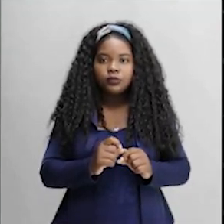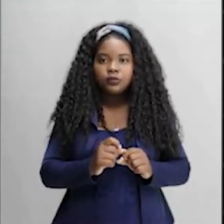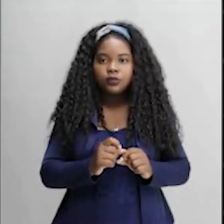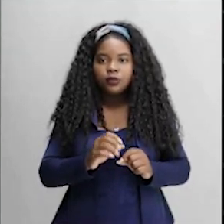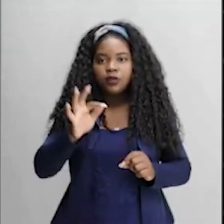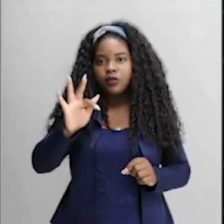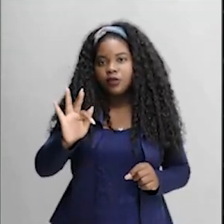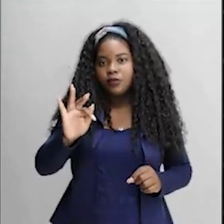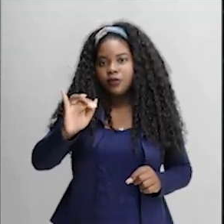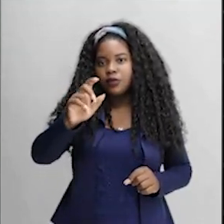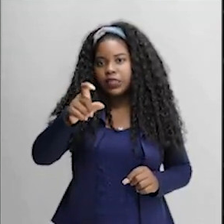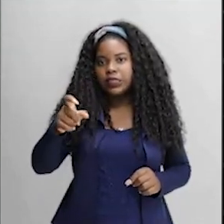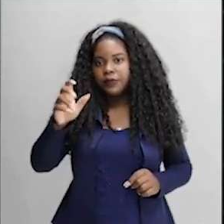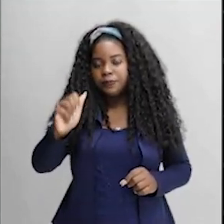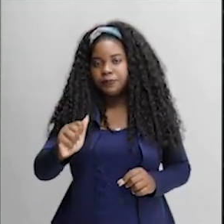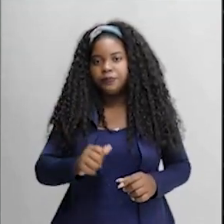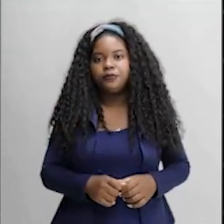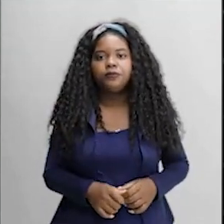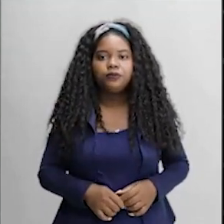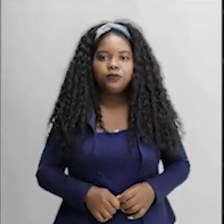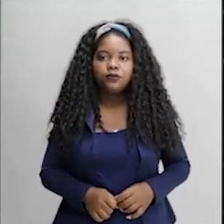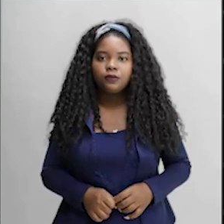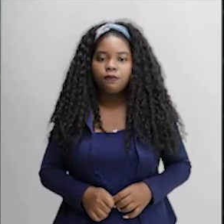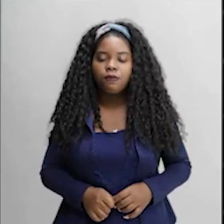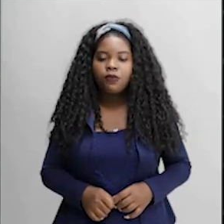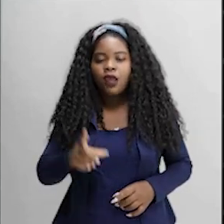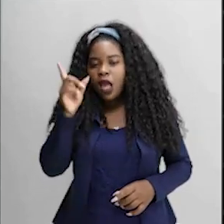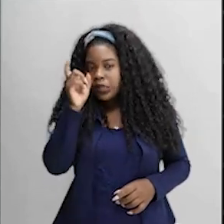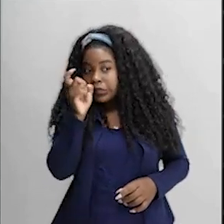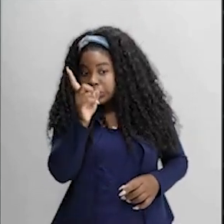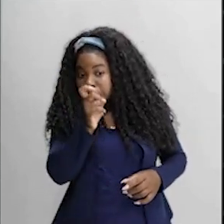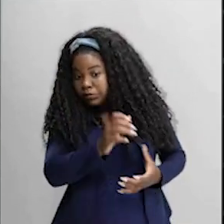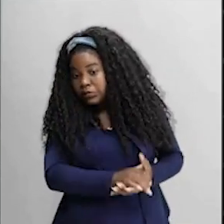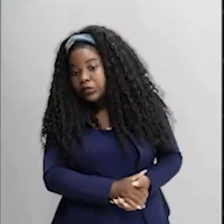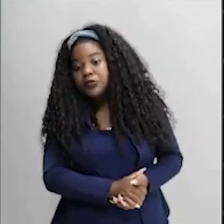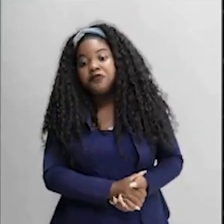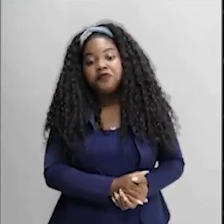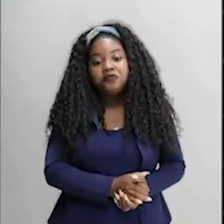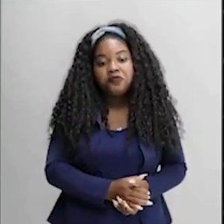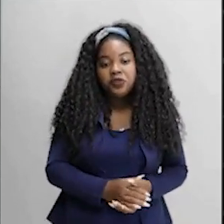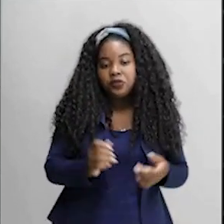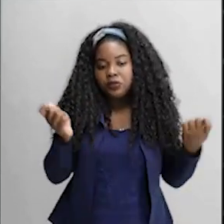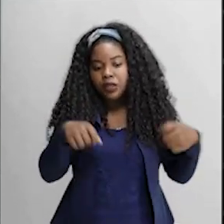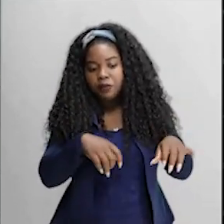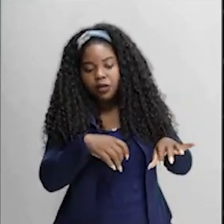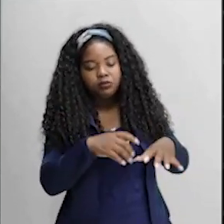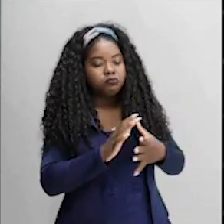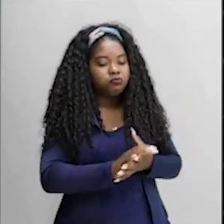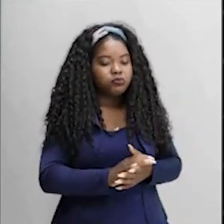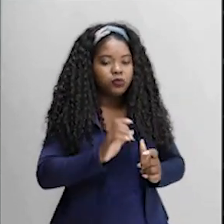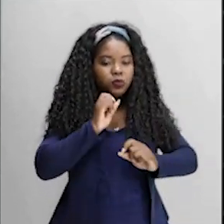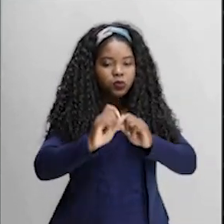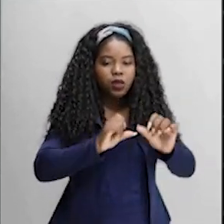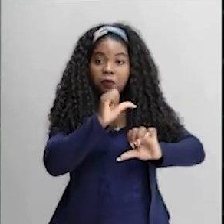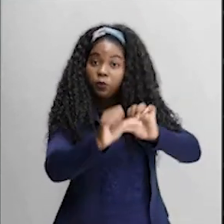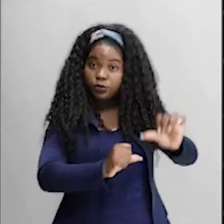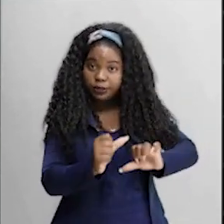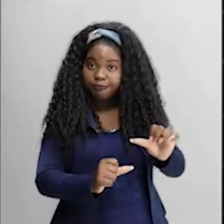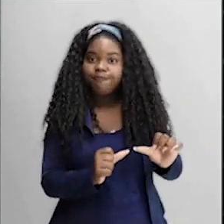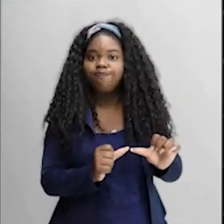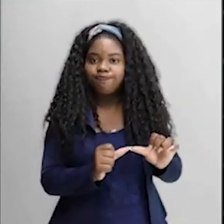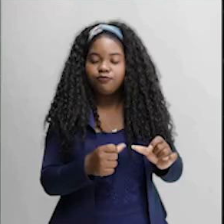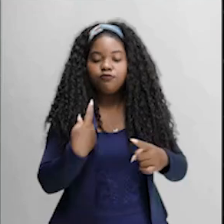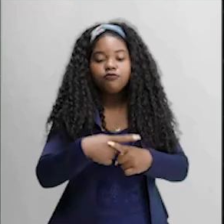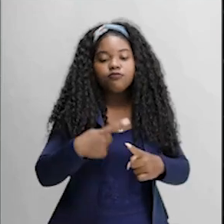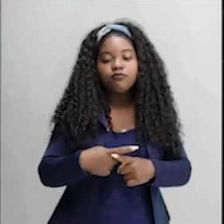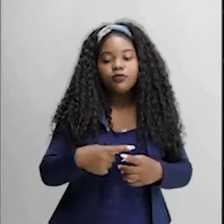totalmente, não é assim. Mas ela dificilmente pode ser mexida, certo? Porque nós temos